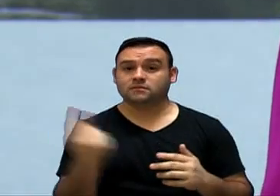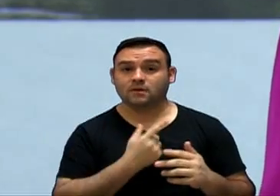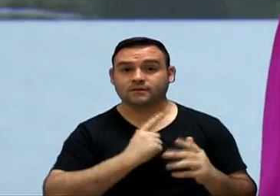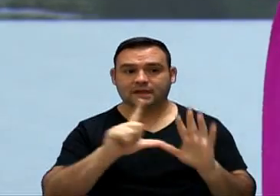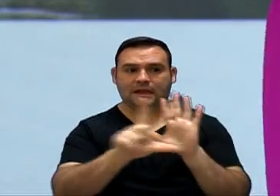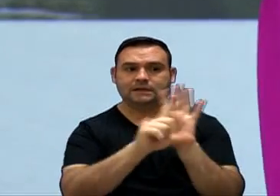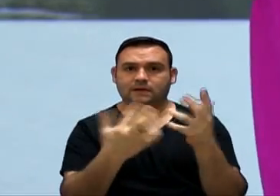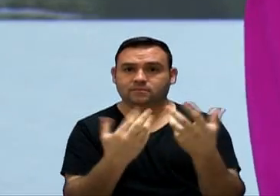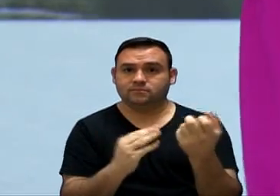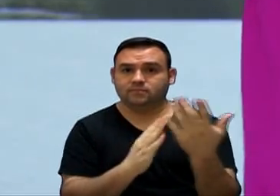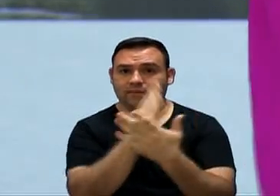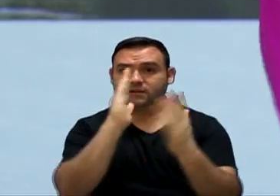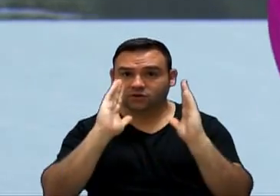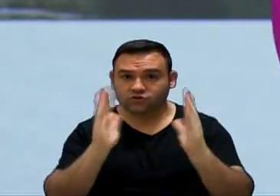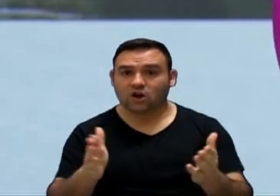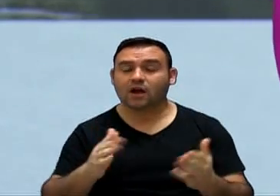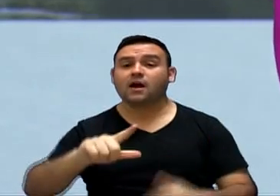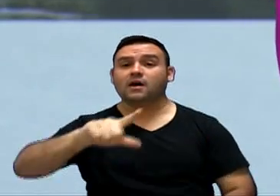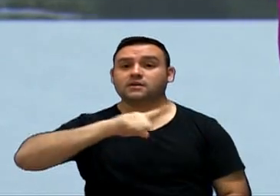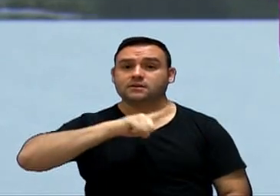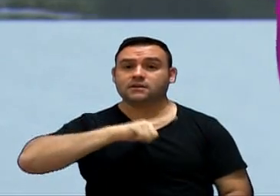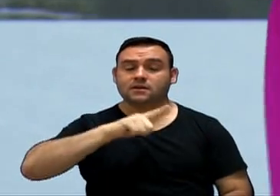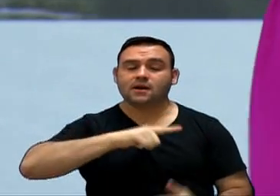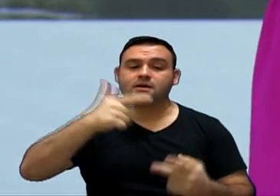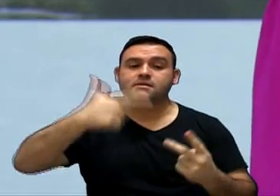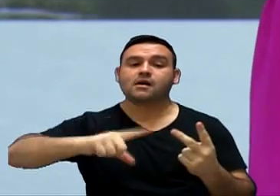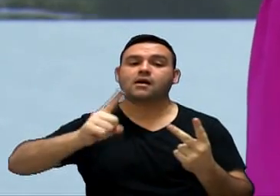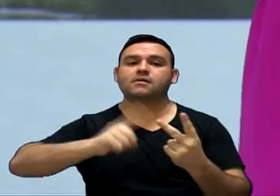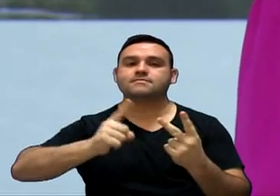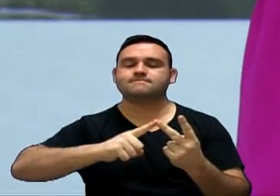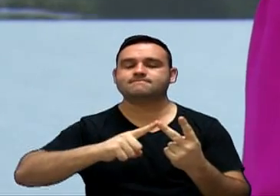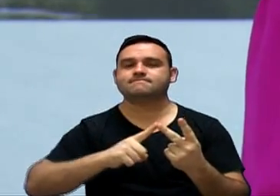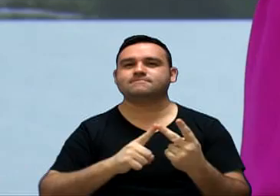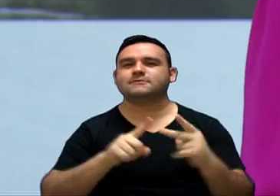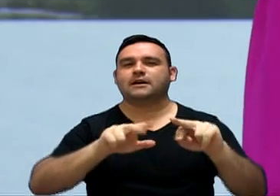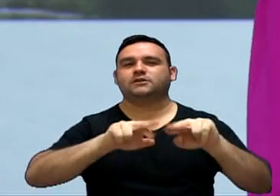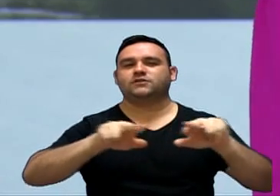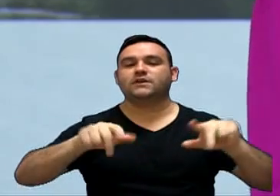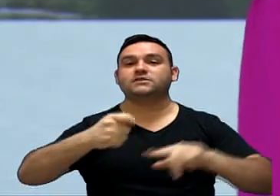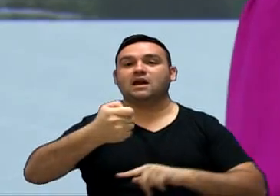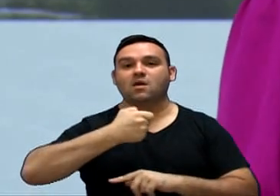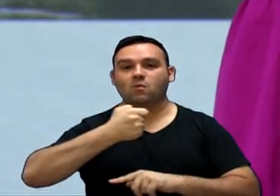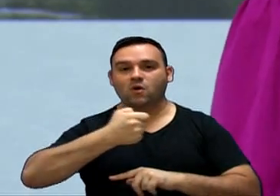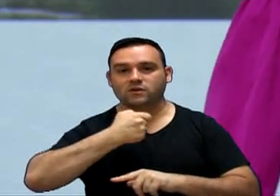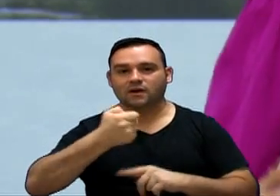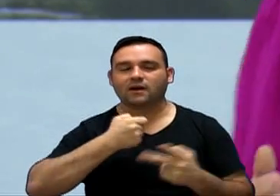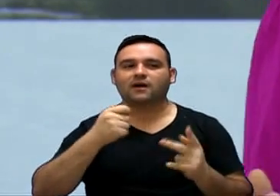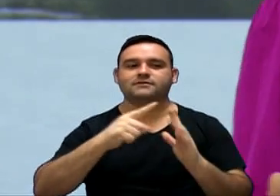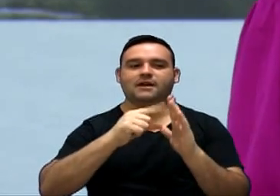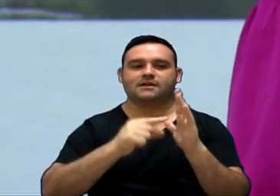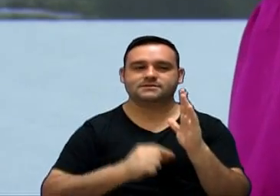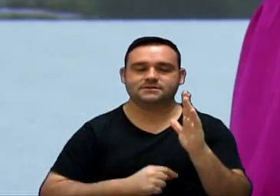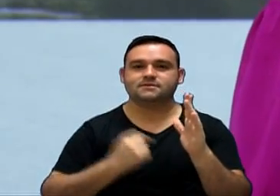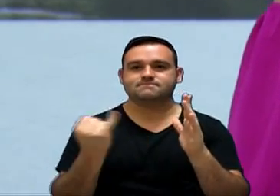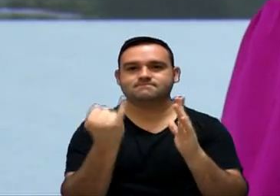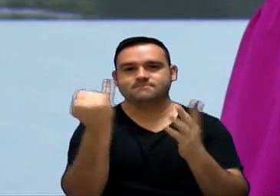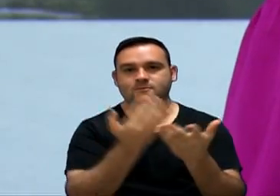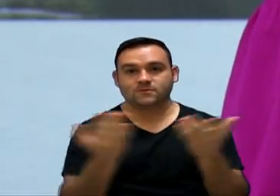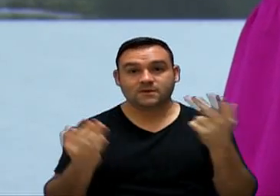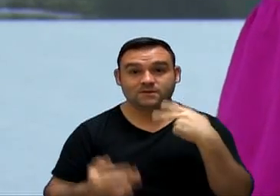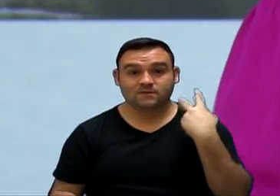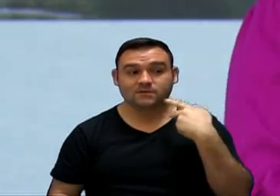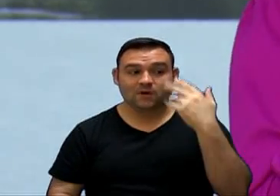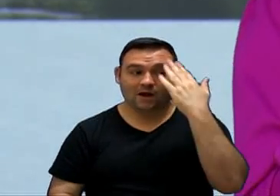lei aprovada. Nós temos também várias reportagens, daí é importante que os vereadores